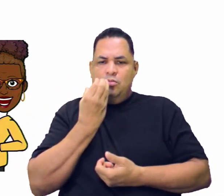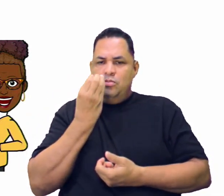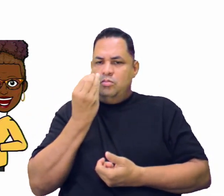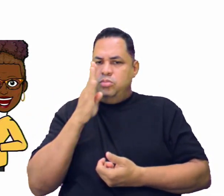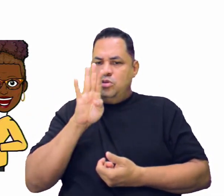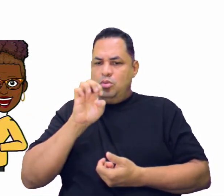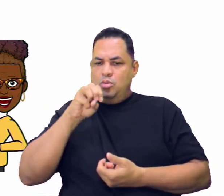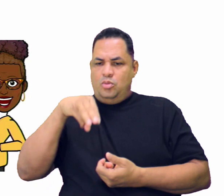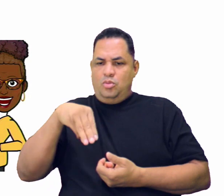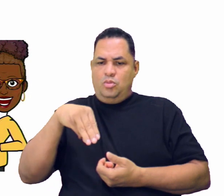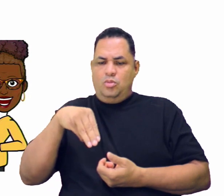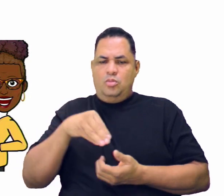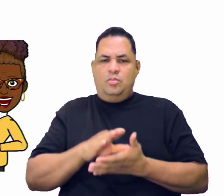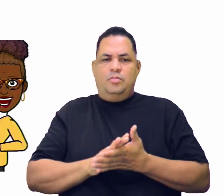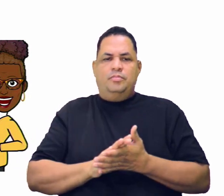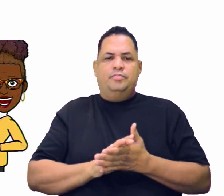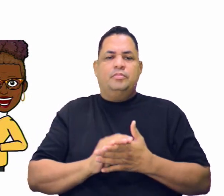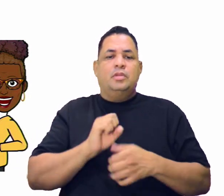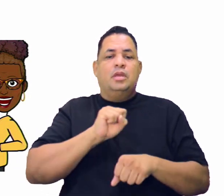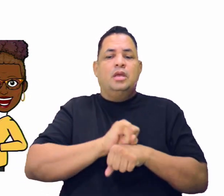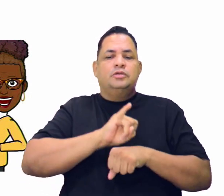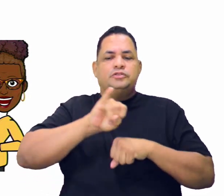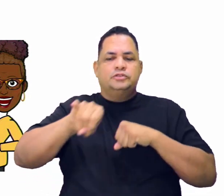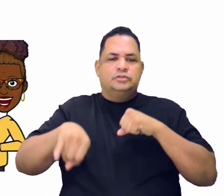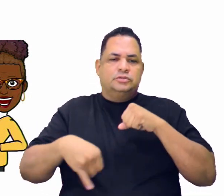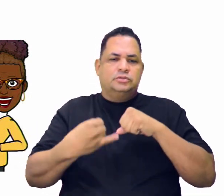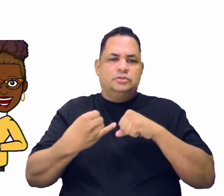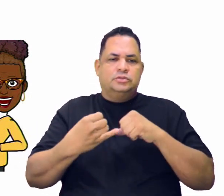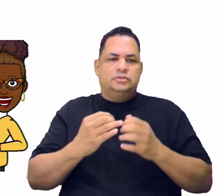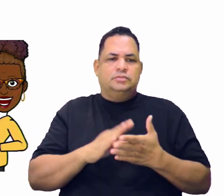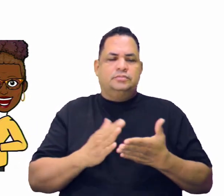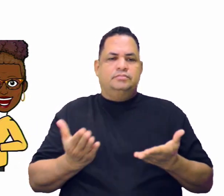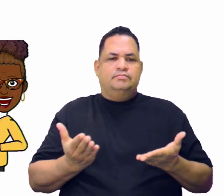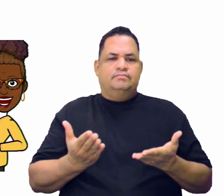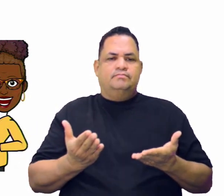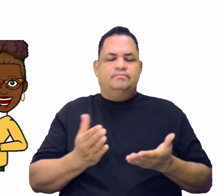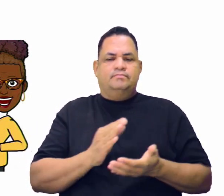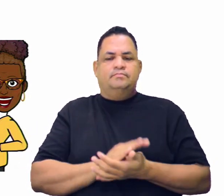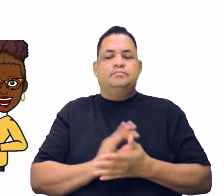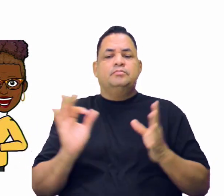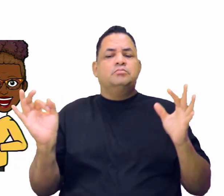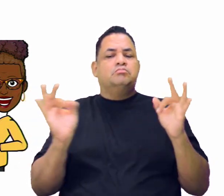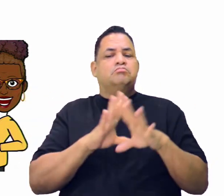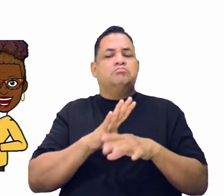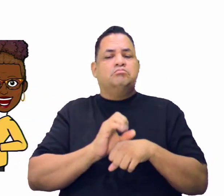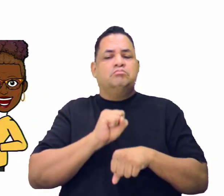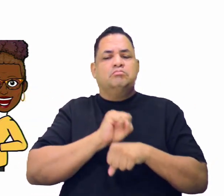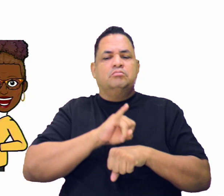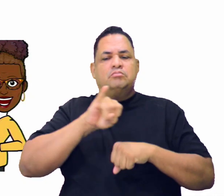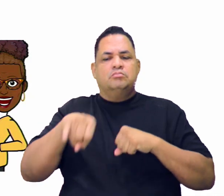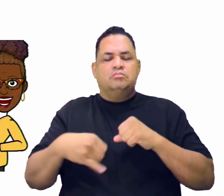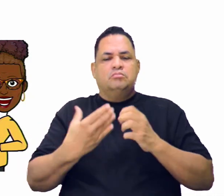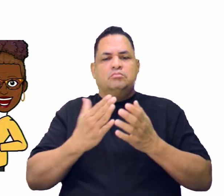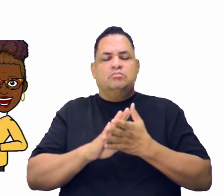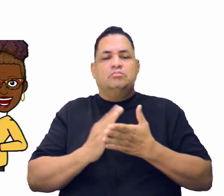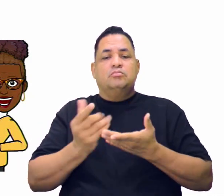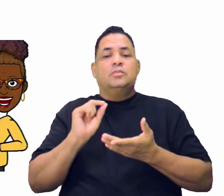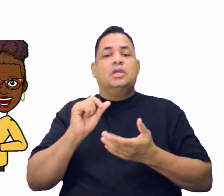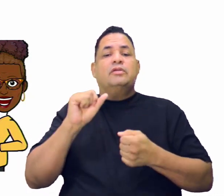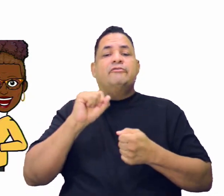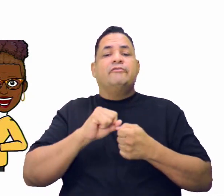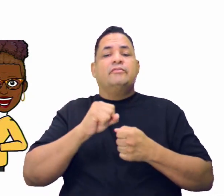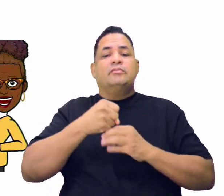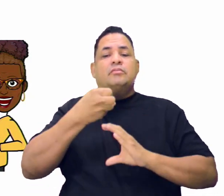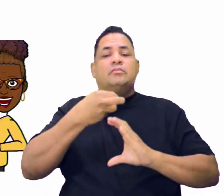com U, ele é adjetivo, amadinho. Pronto, adjetivo. O que o adjetivo faz?